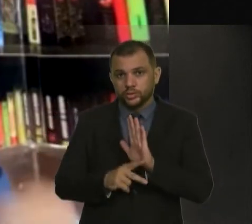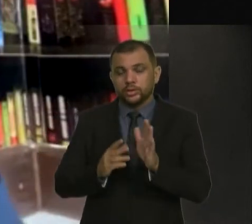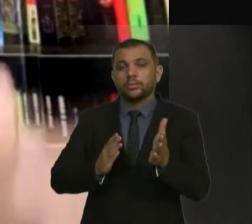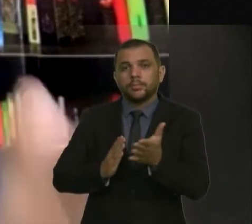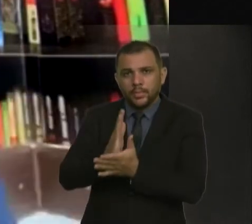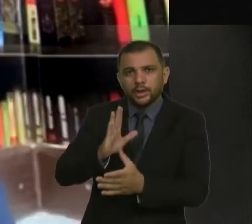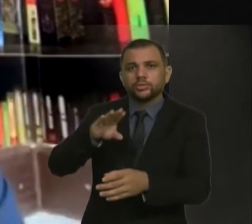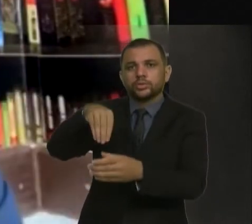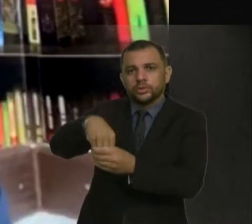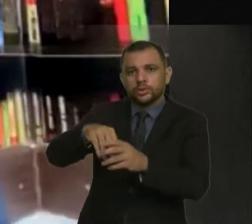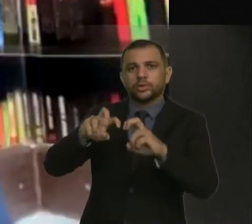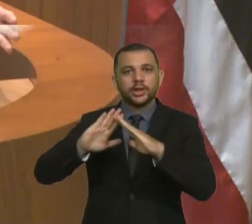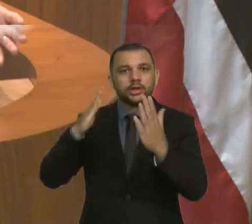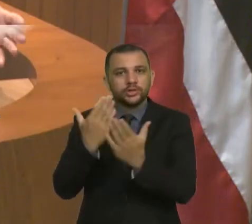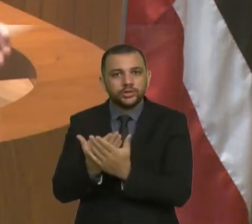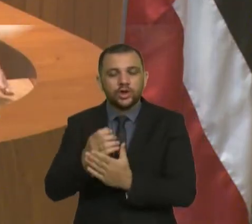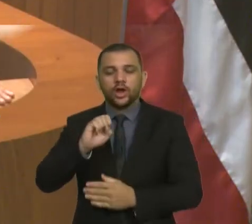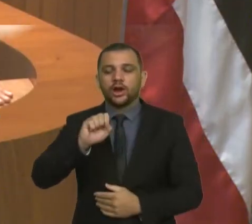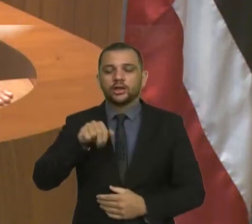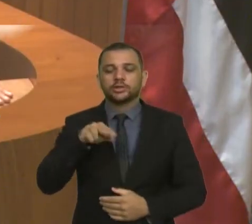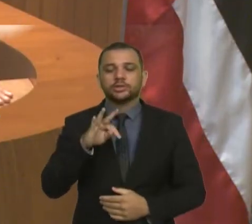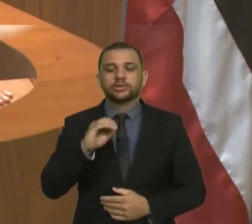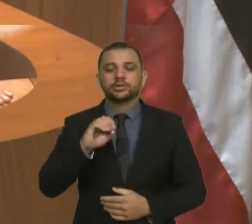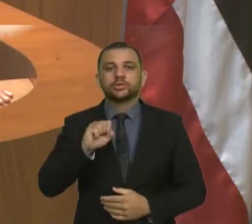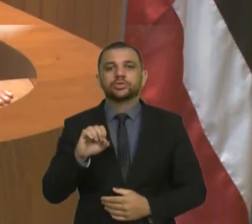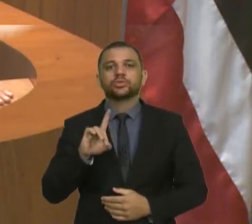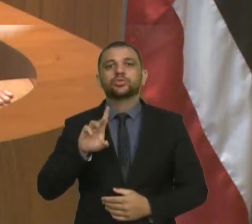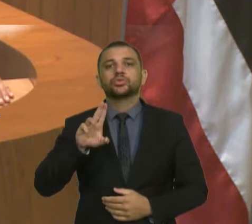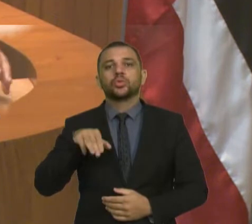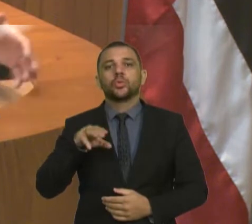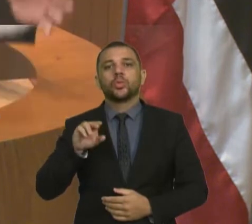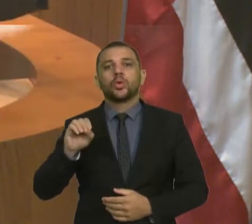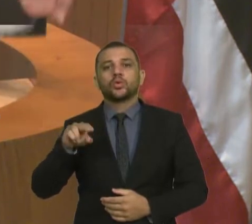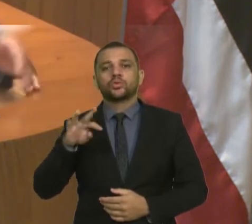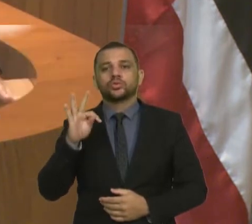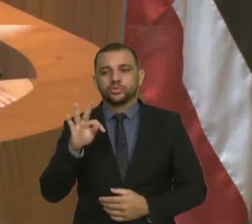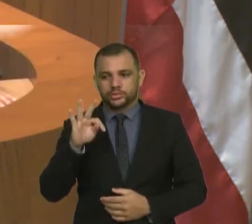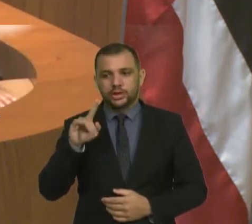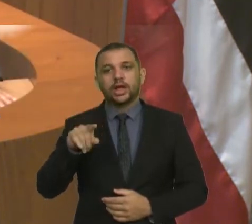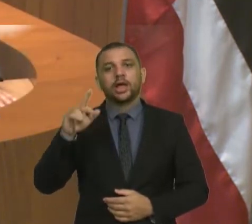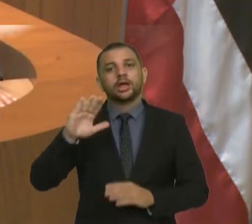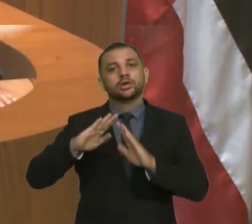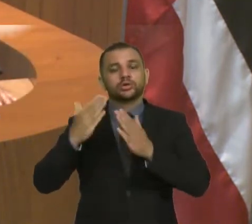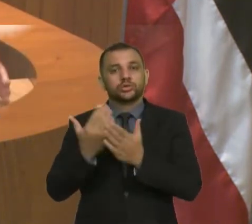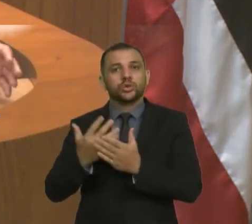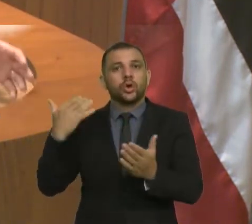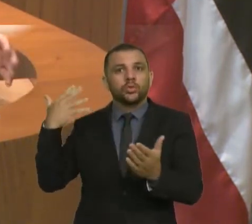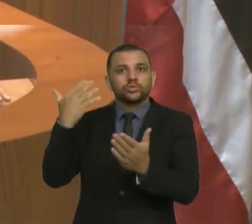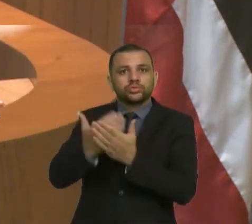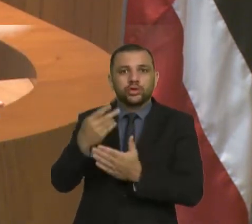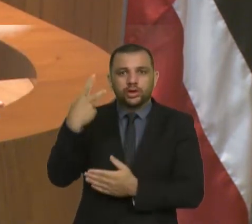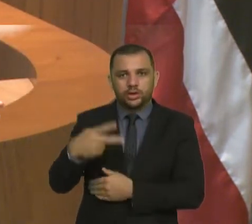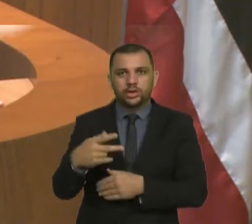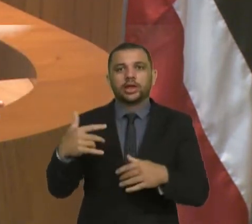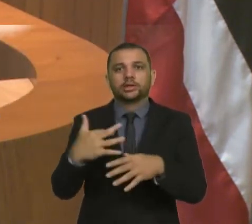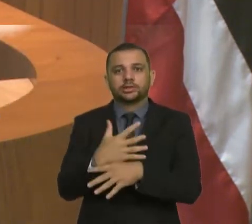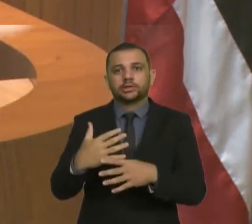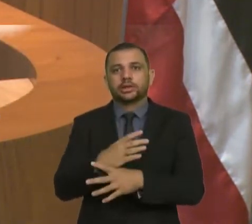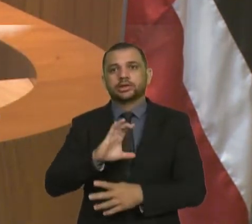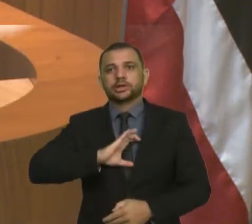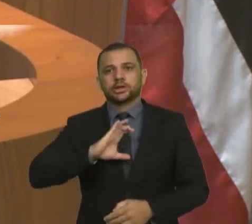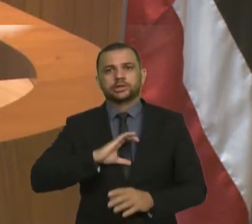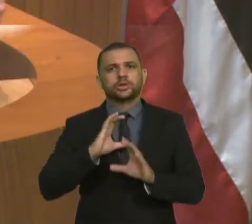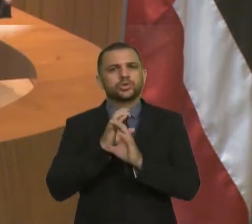discutir a PEC eleitoral. Quem também falou durante o pequeno expediente foi o deputado Adelmo Soares. O parlamentar fez um